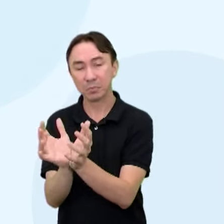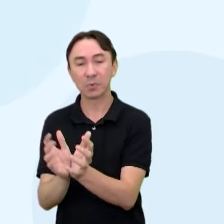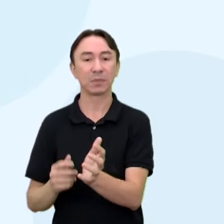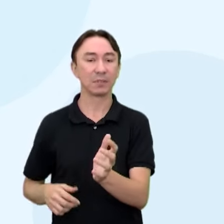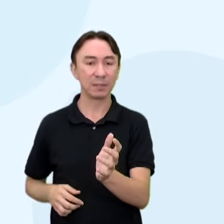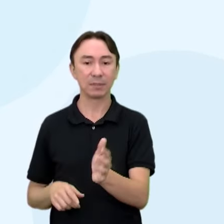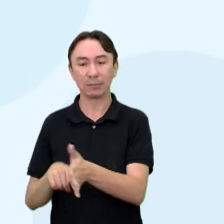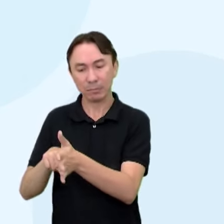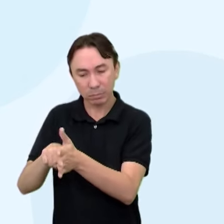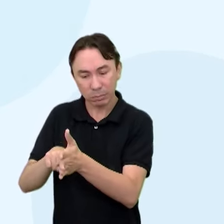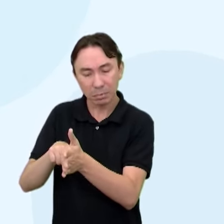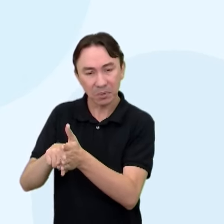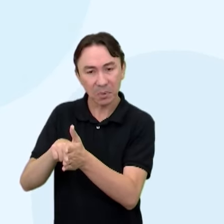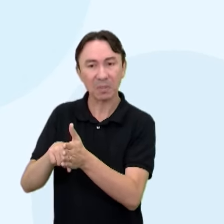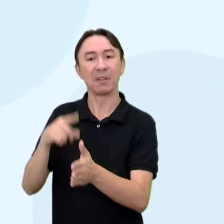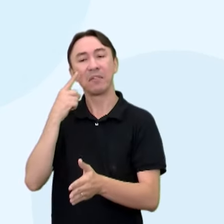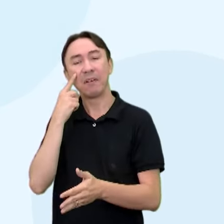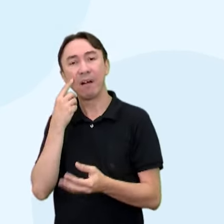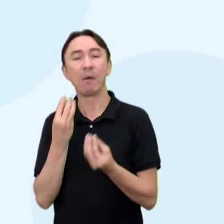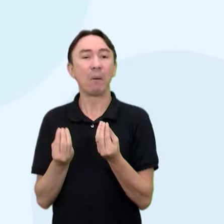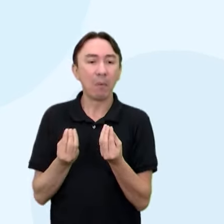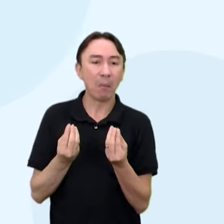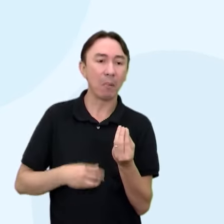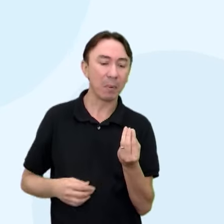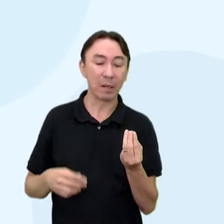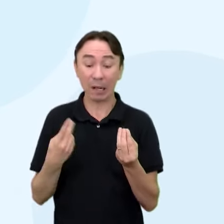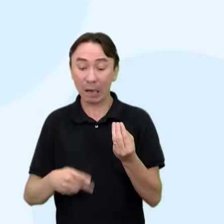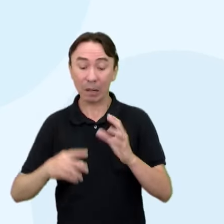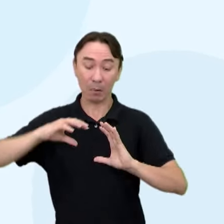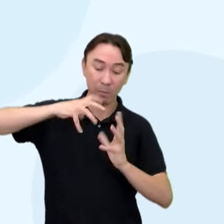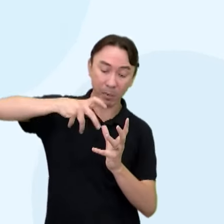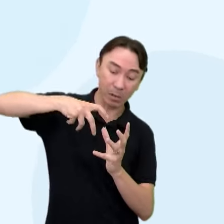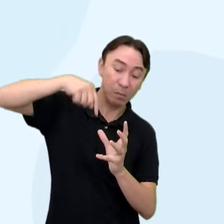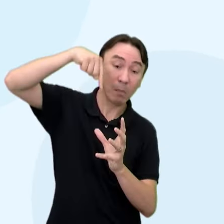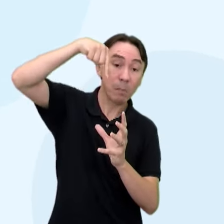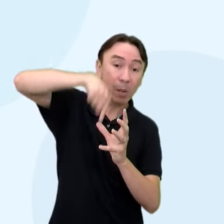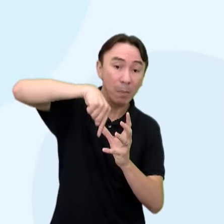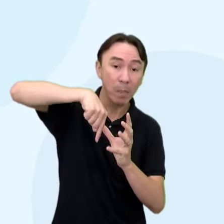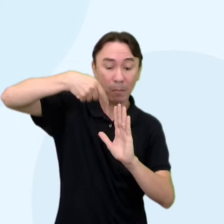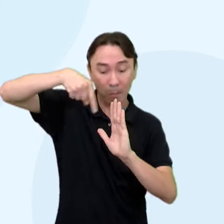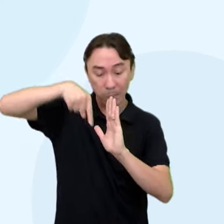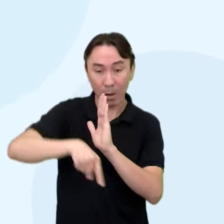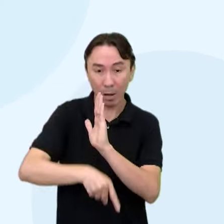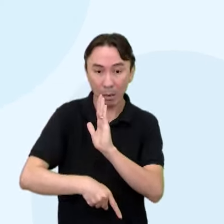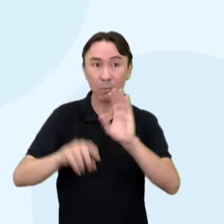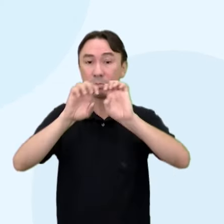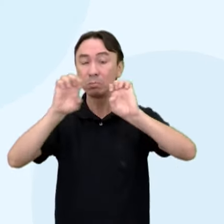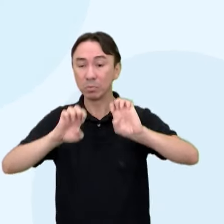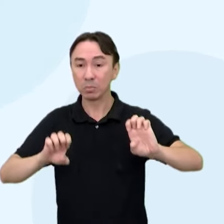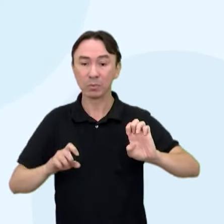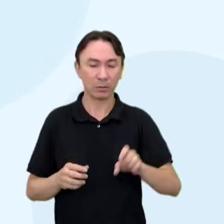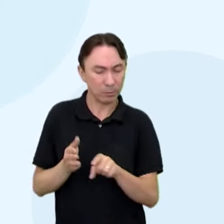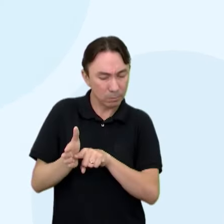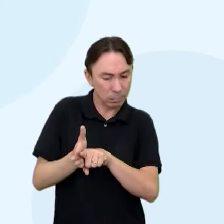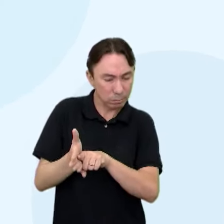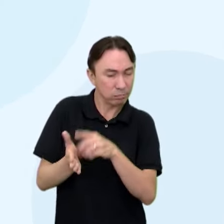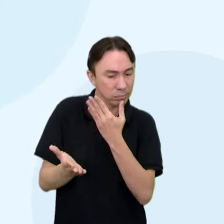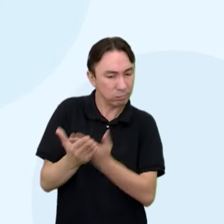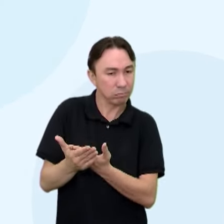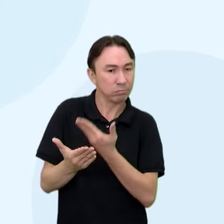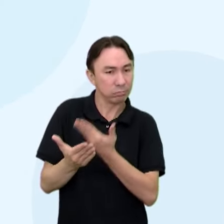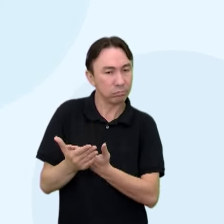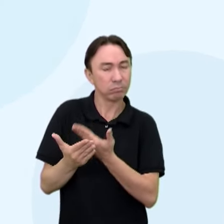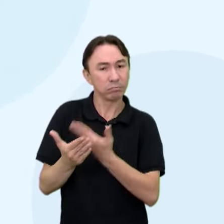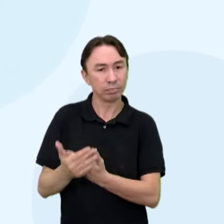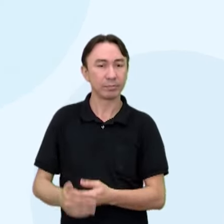objetivo de pesquisar modelos da estrutura interna do planeta. Tem aí o Mão na Massa, que vocês podem aí produzir